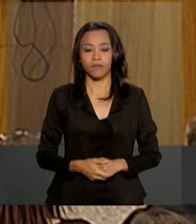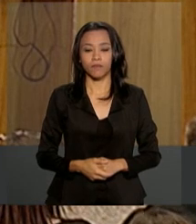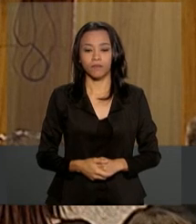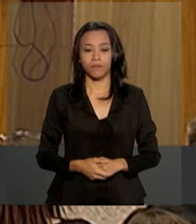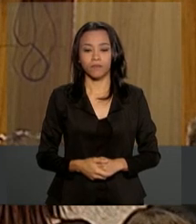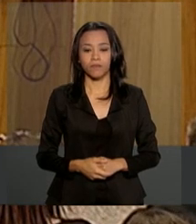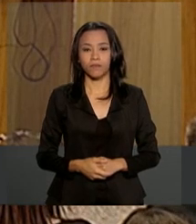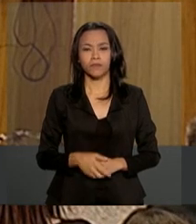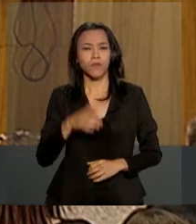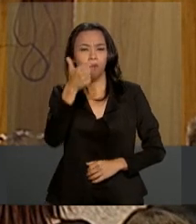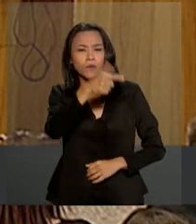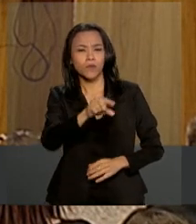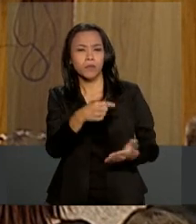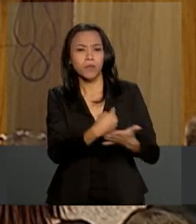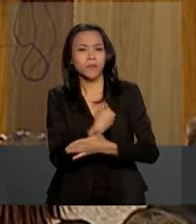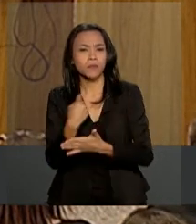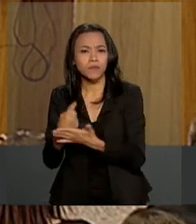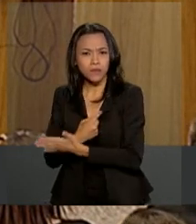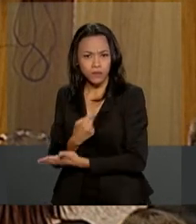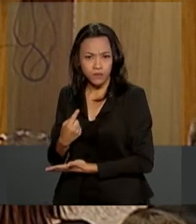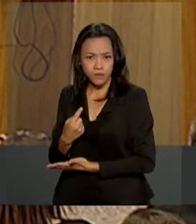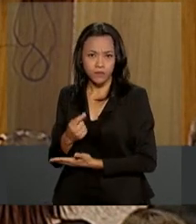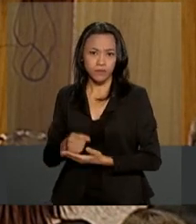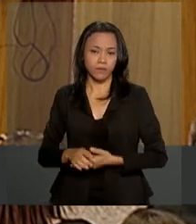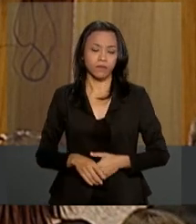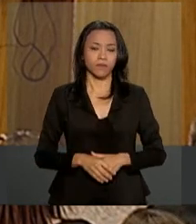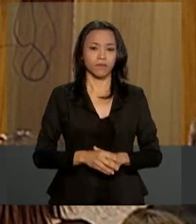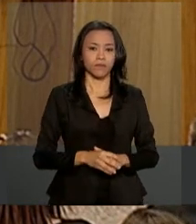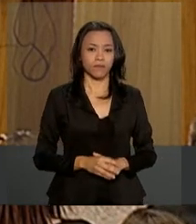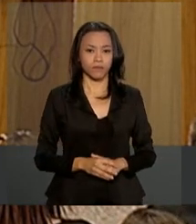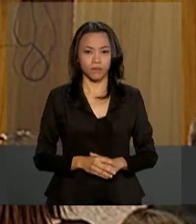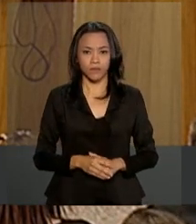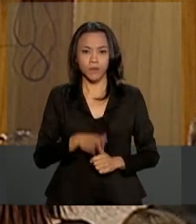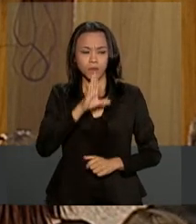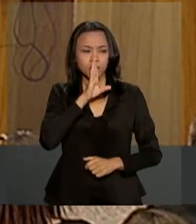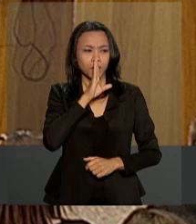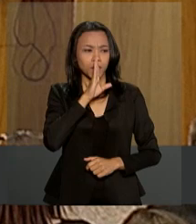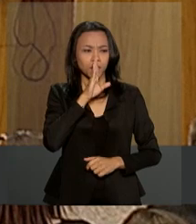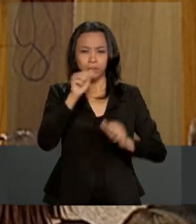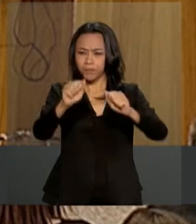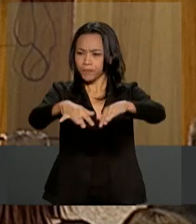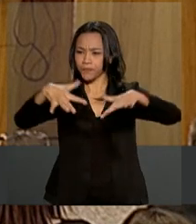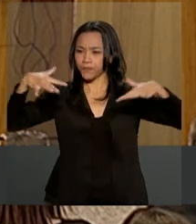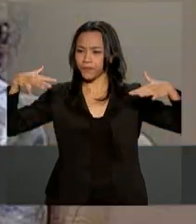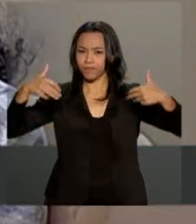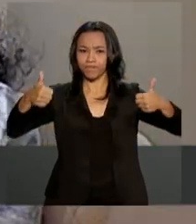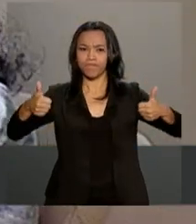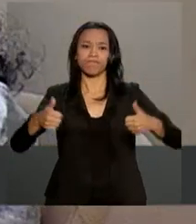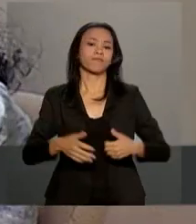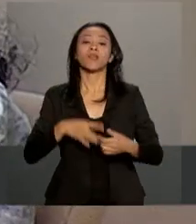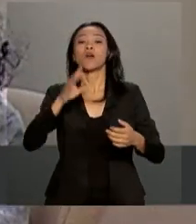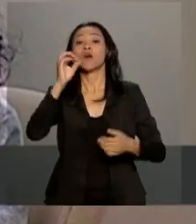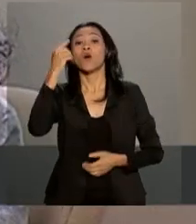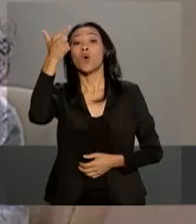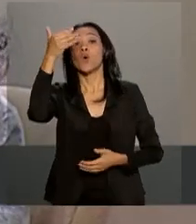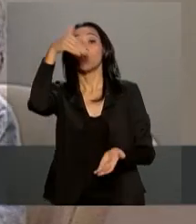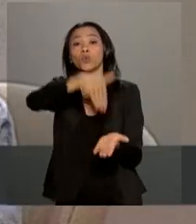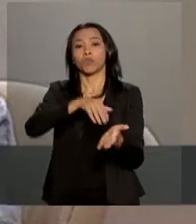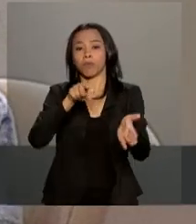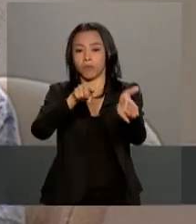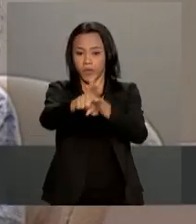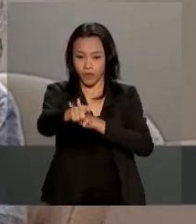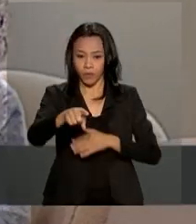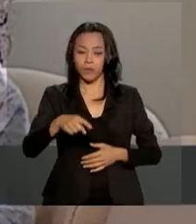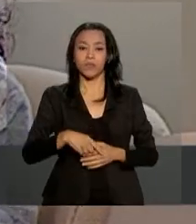alguém mais silêncio total jogamos e provavelmente a posição em relação